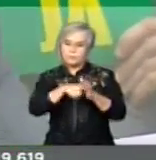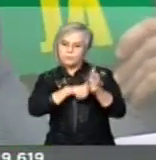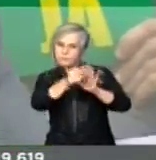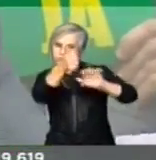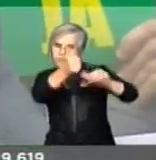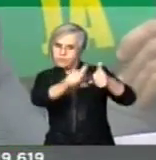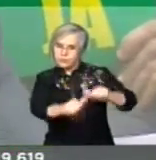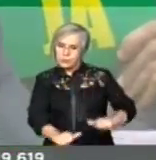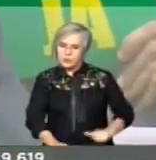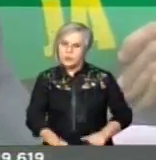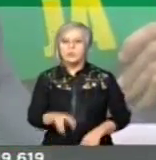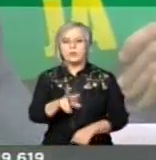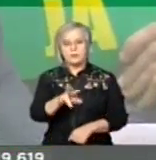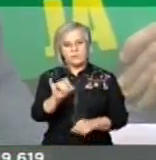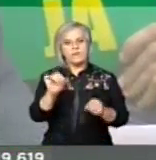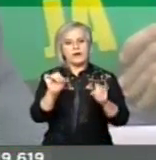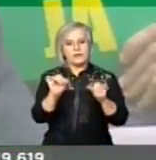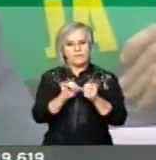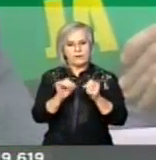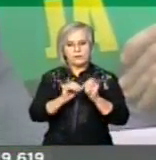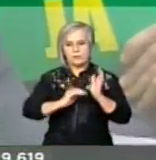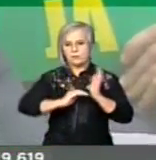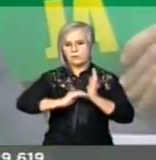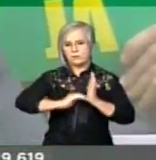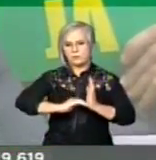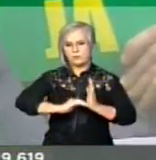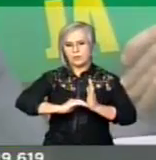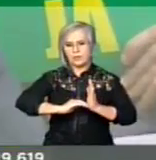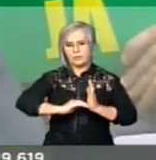da análise que será feita no Senado